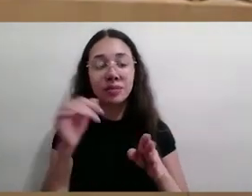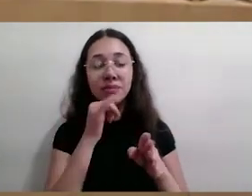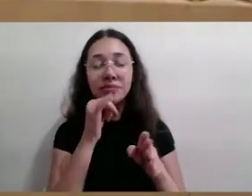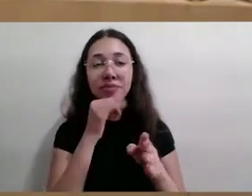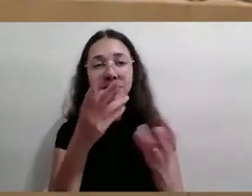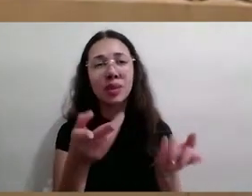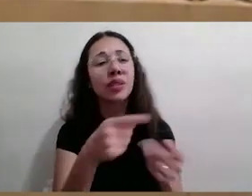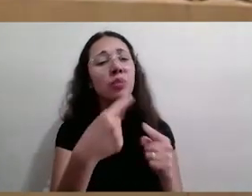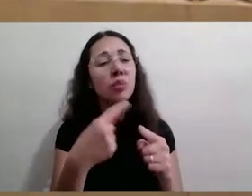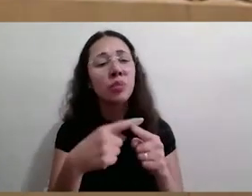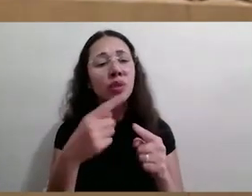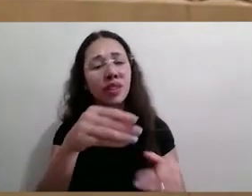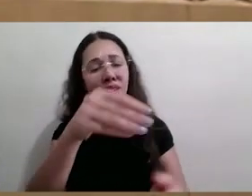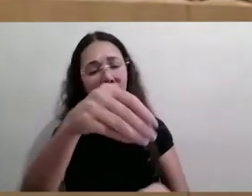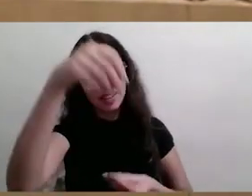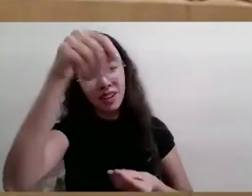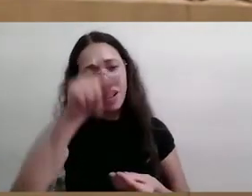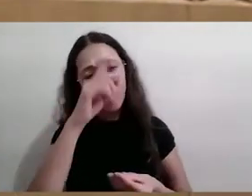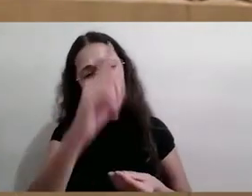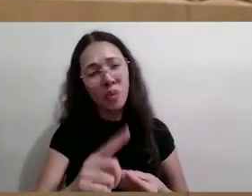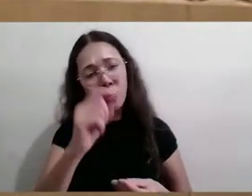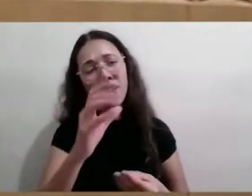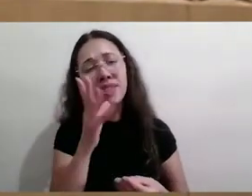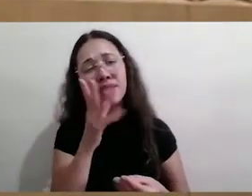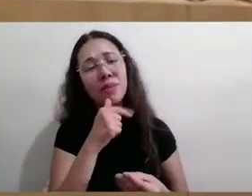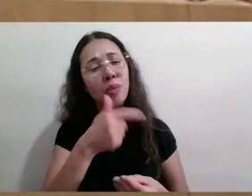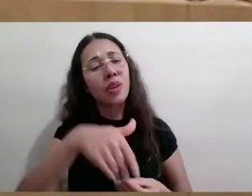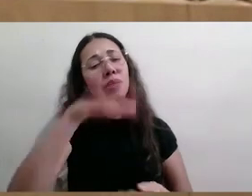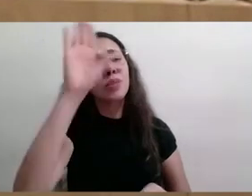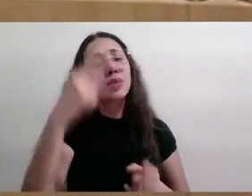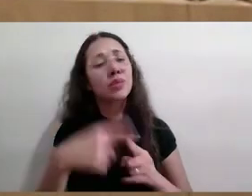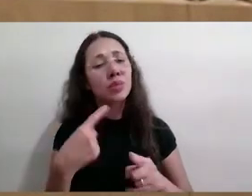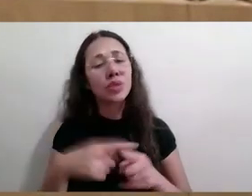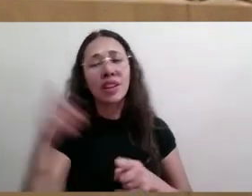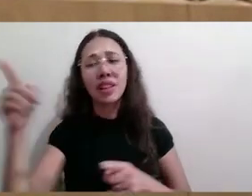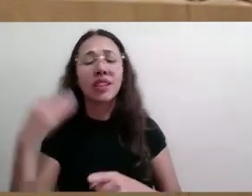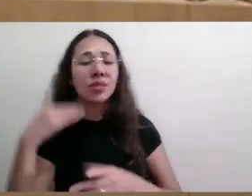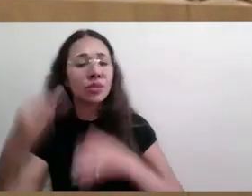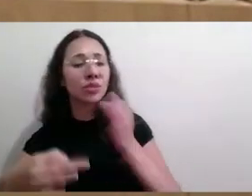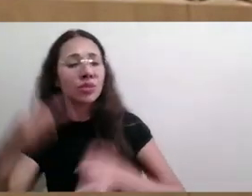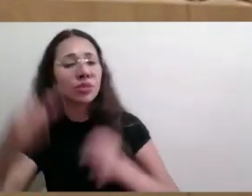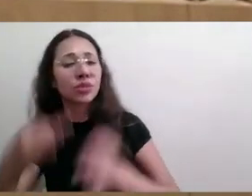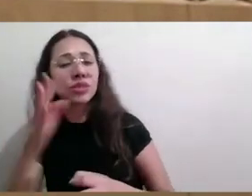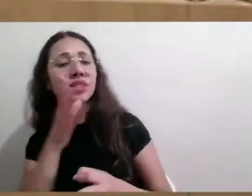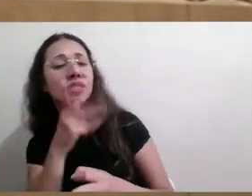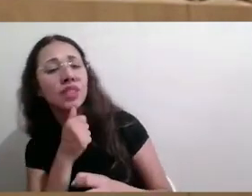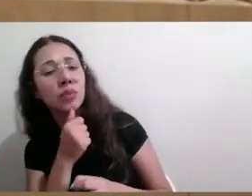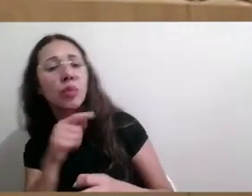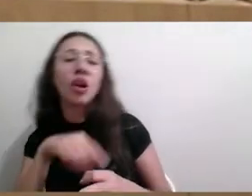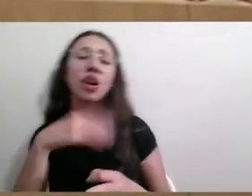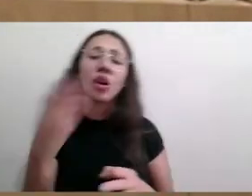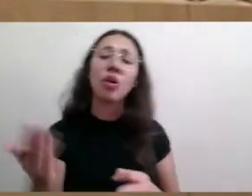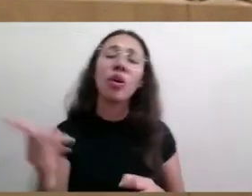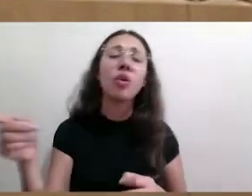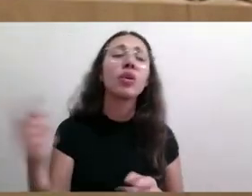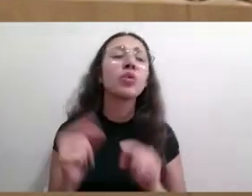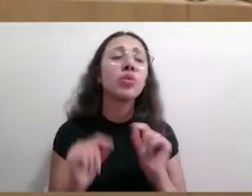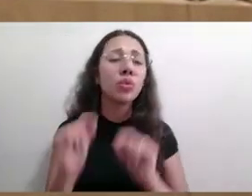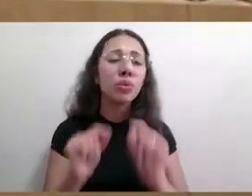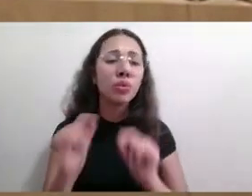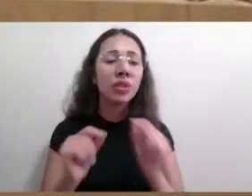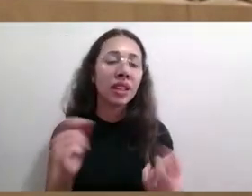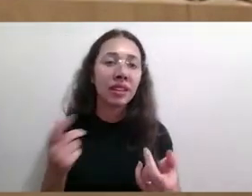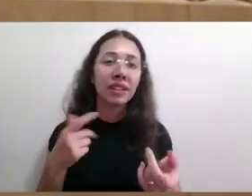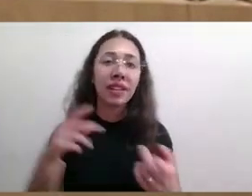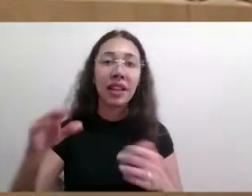essa pauta de audiência é mais extensa? É porque realmente aquele juiz está no limite, ele faz 3 vezes na semana, 5, 6 audiências por dia,